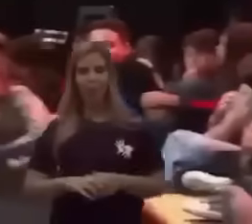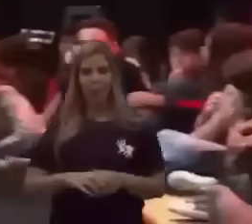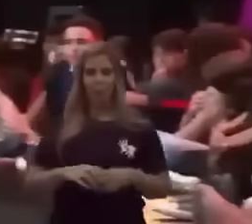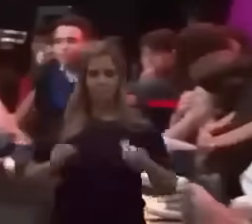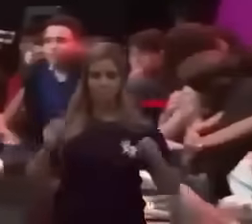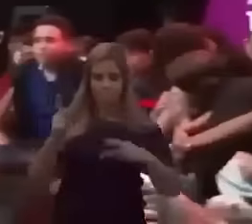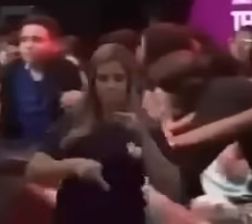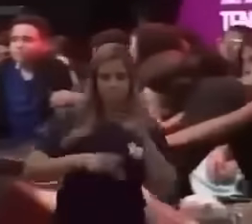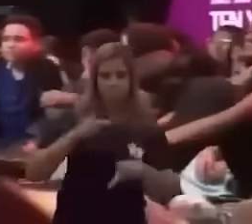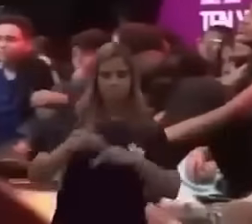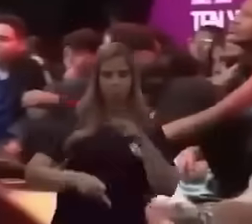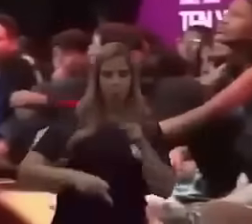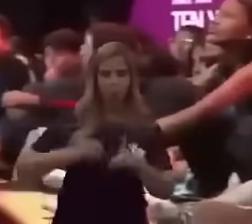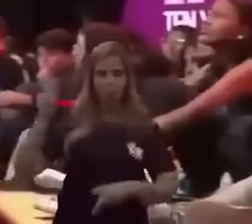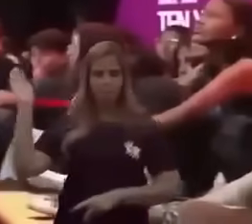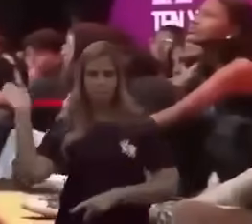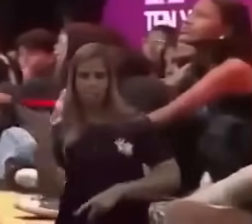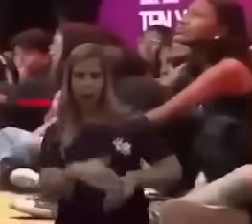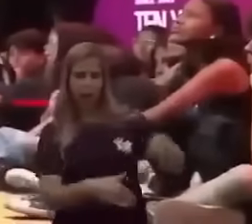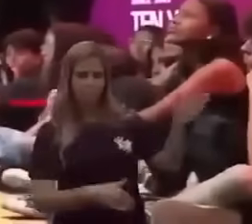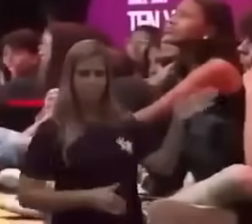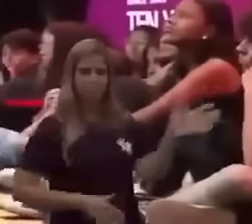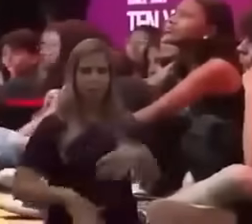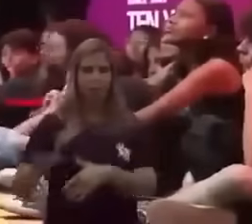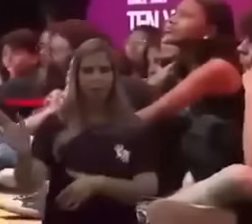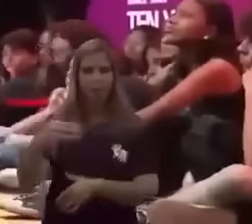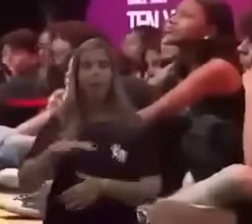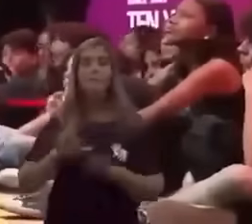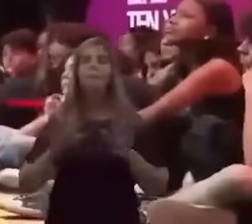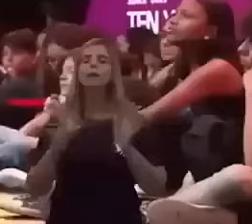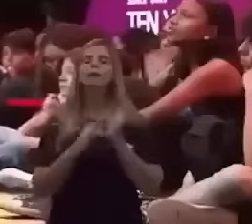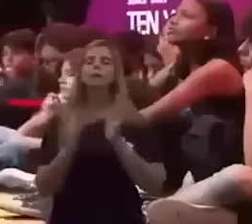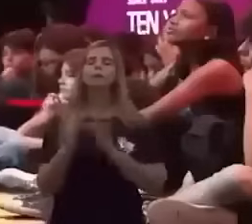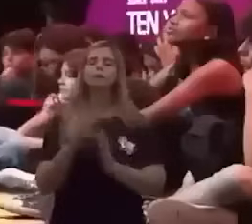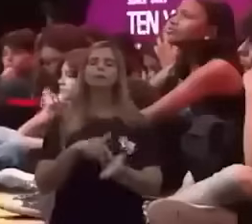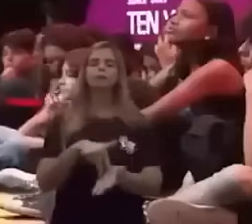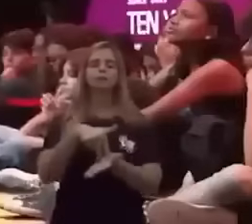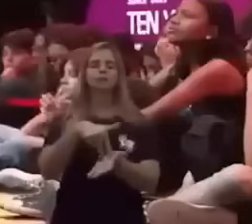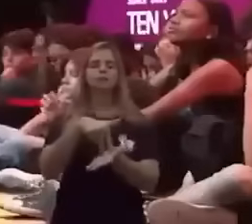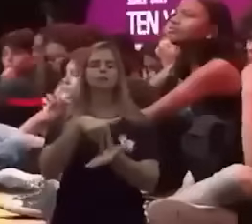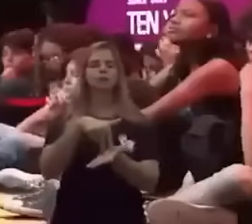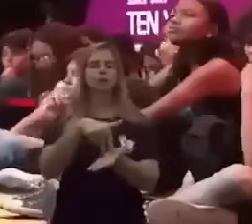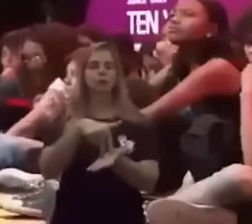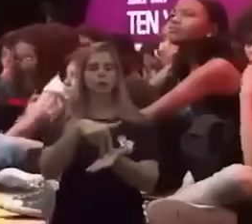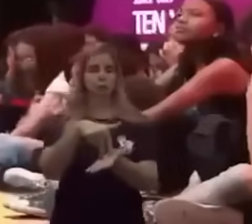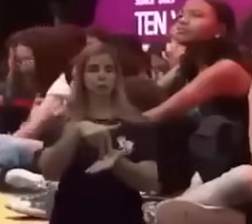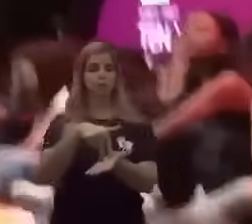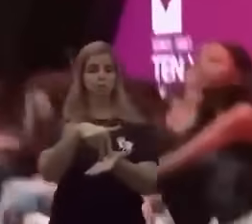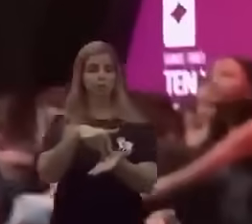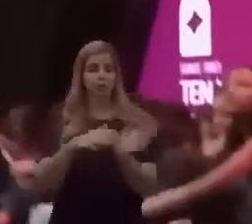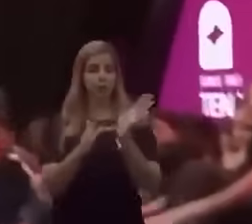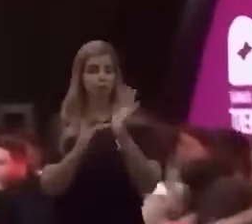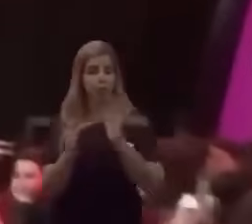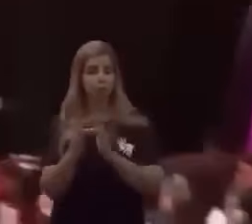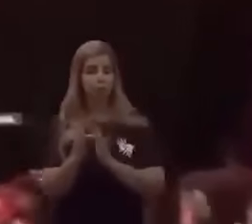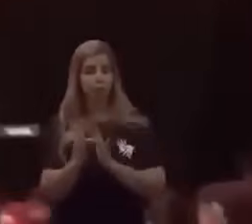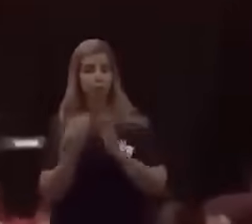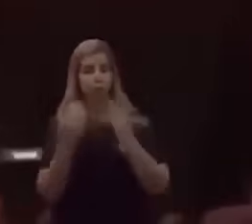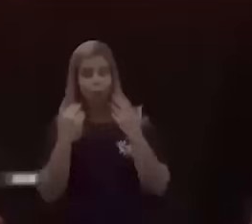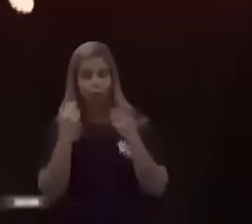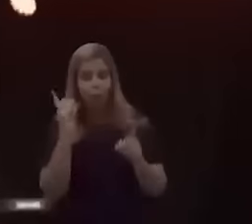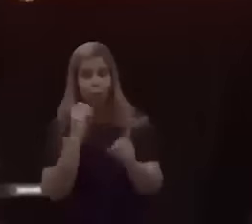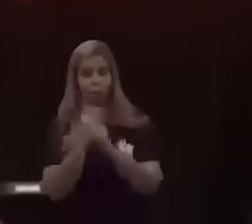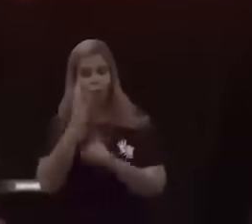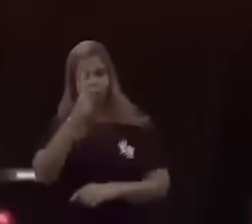nele, e eles esbordam a cabeça dele. Ele está firme como uma rocha. Ele é levado para o pretório romano, e quem está confuso